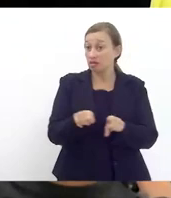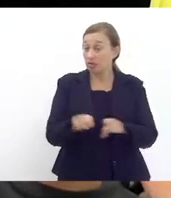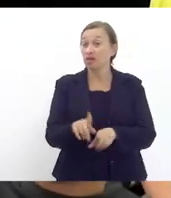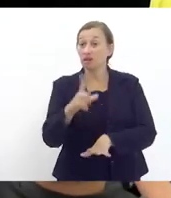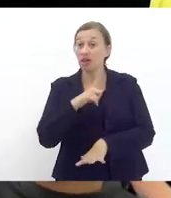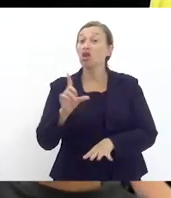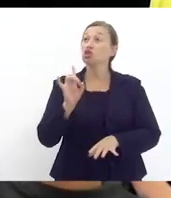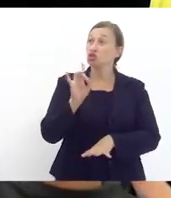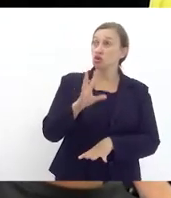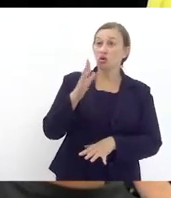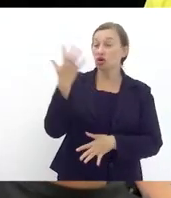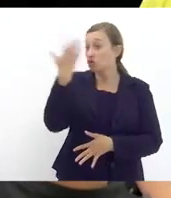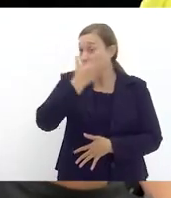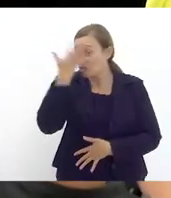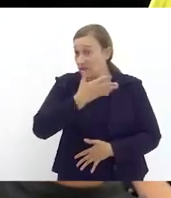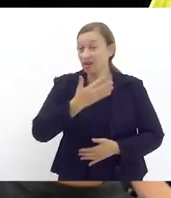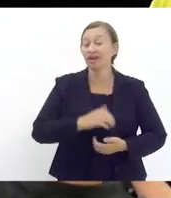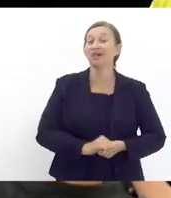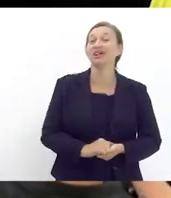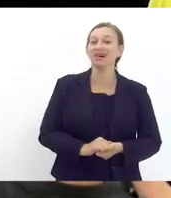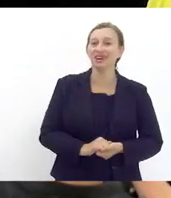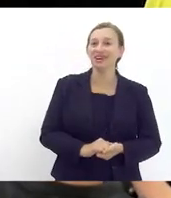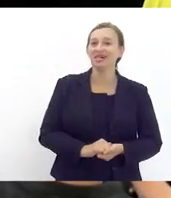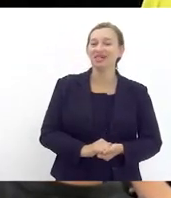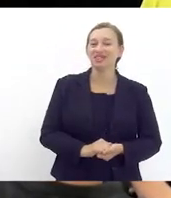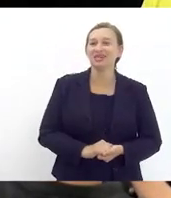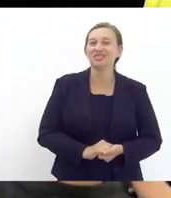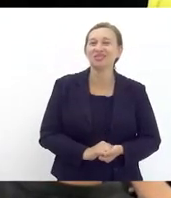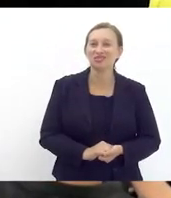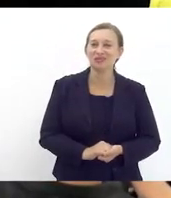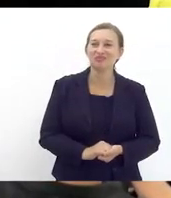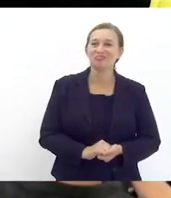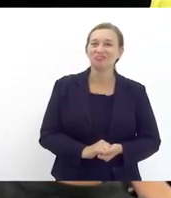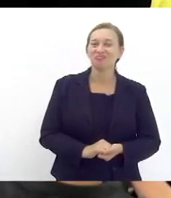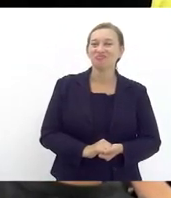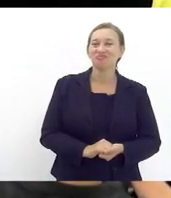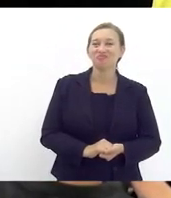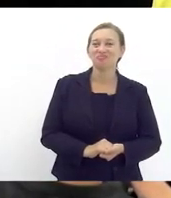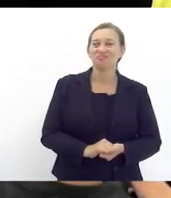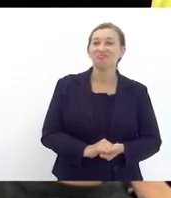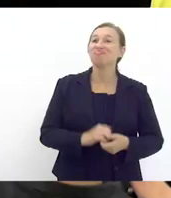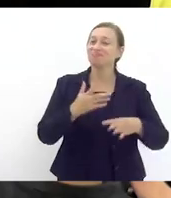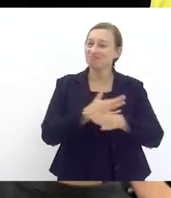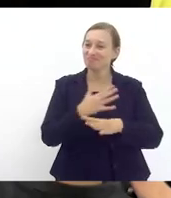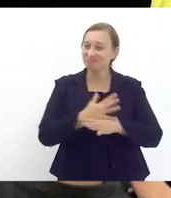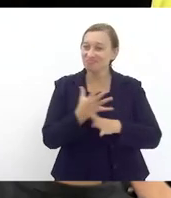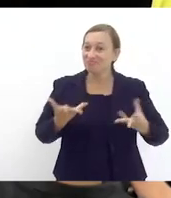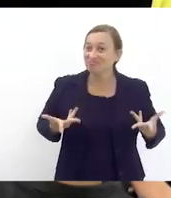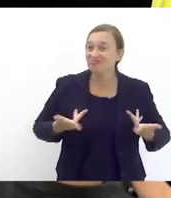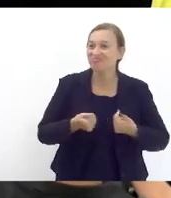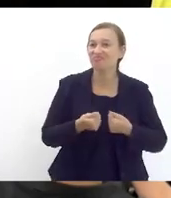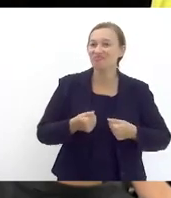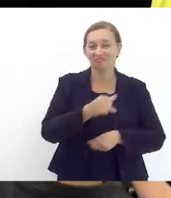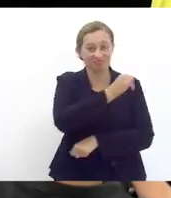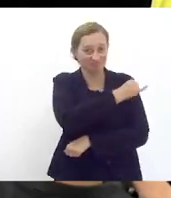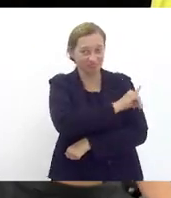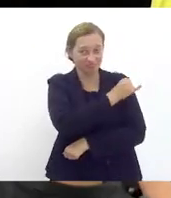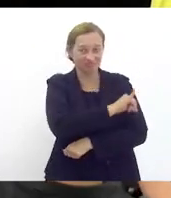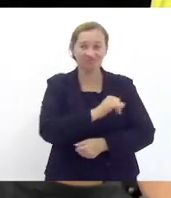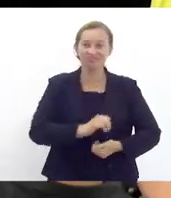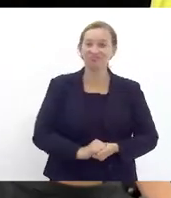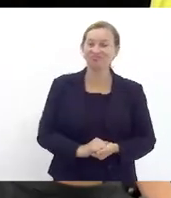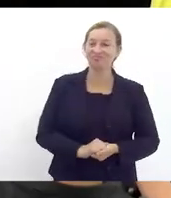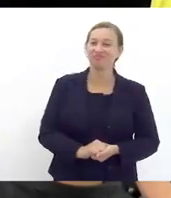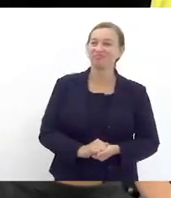que é invisível e a gente precisa desse abraço desse respeito nessa cidade maravilhosa até o Rio de Janeiro Muito obrigado